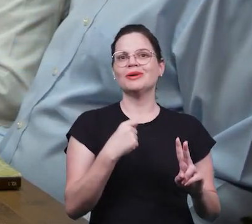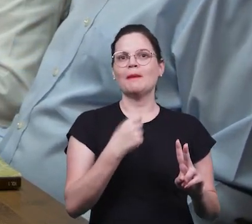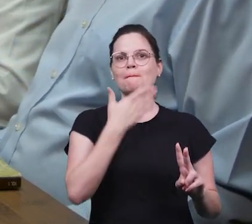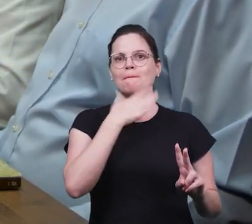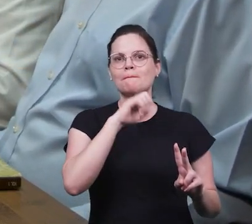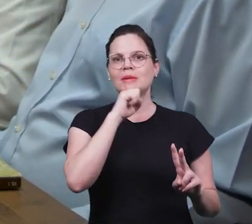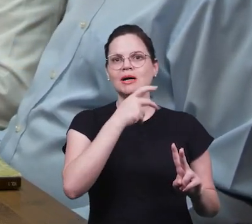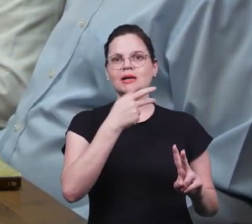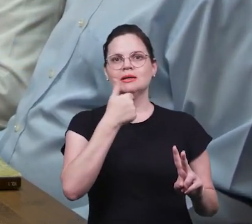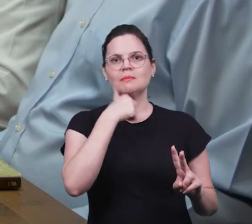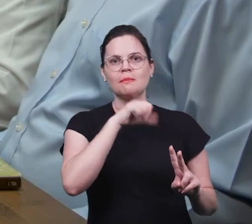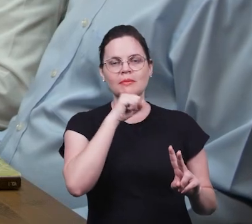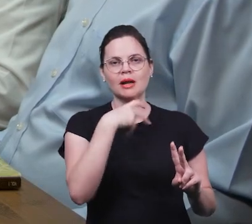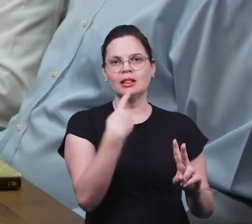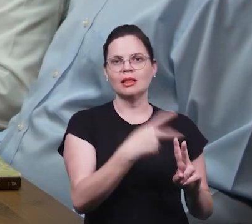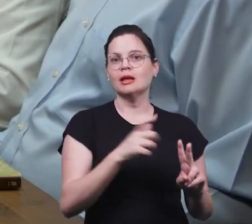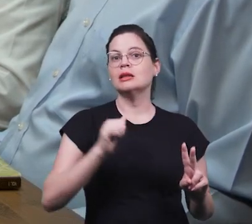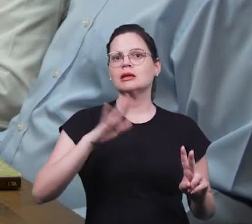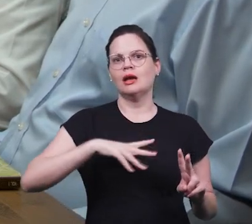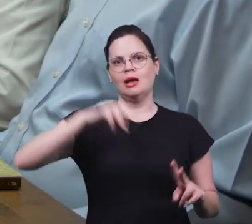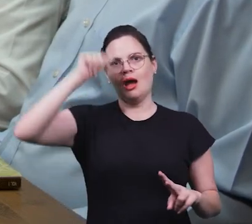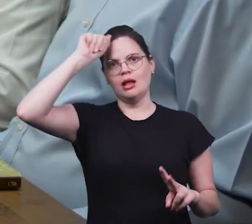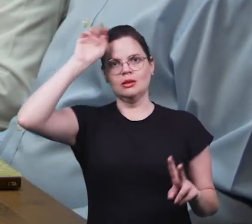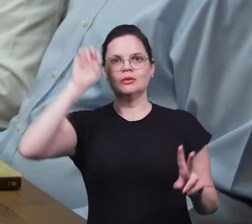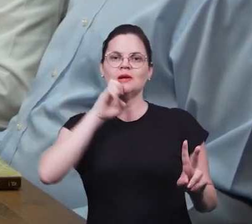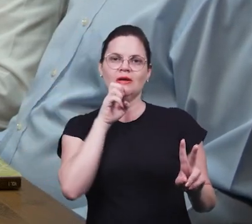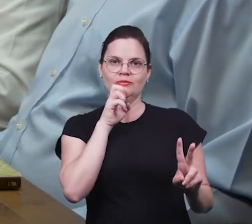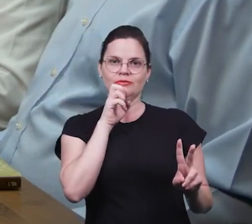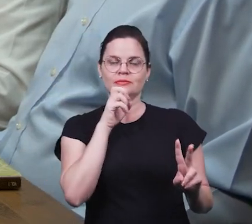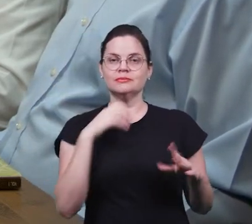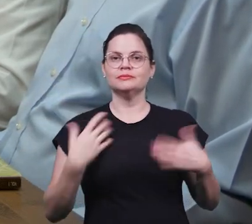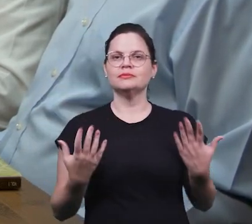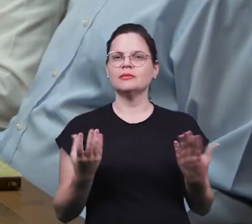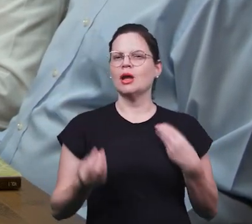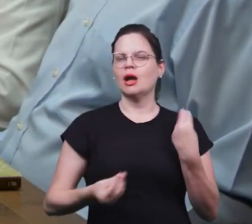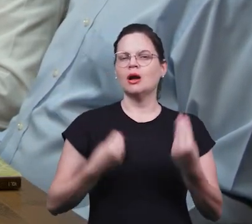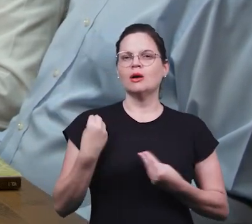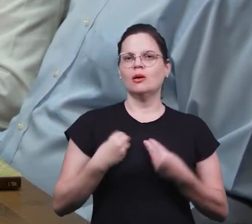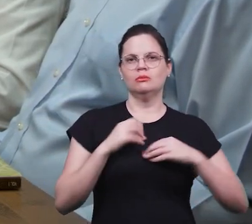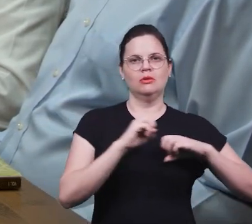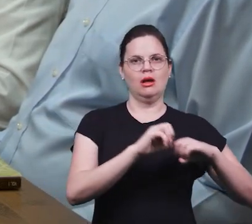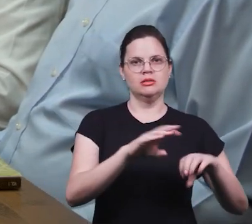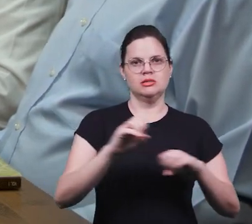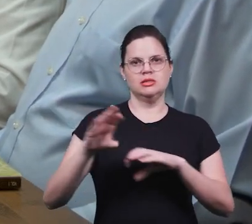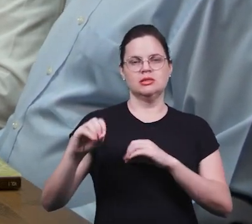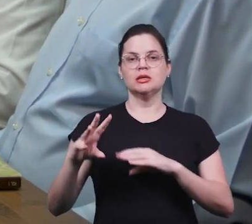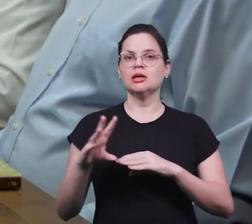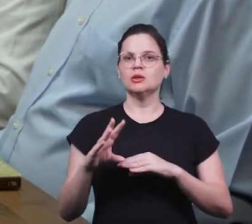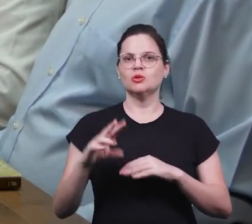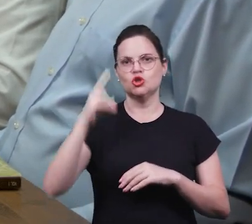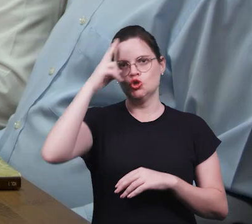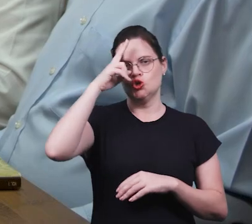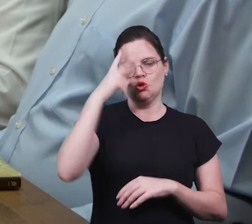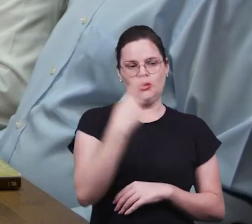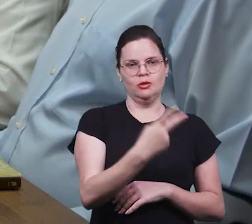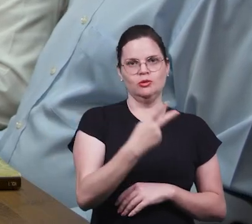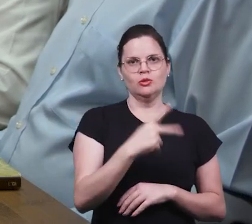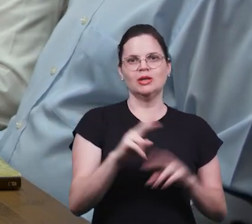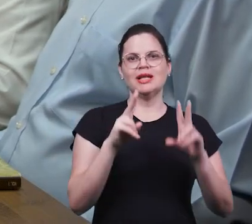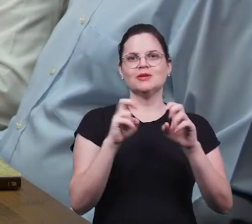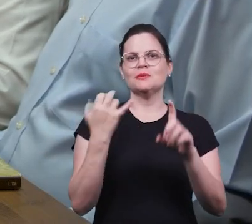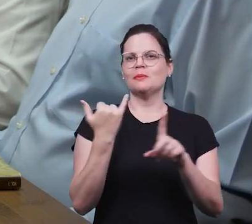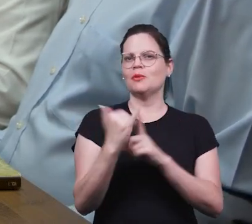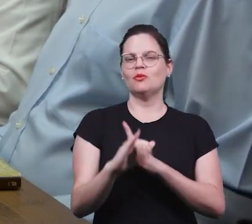Adão e Eva, né? O que nós podemos falar aqui? Qual é o ensino profético na história de Caim e Abel? Bem, Douglas,